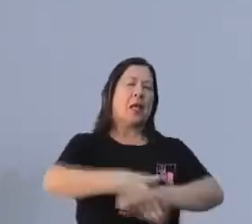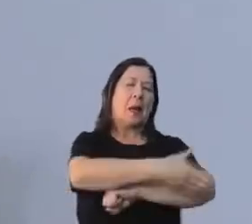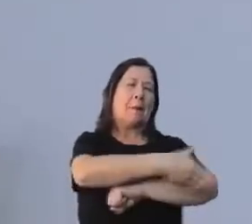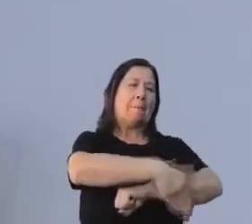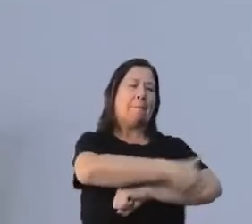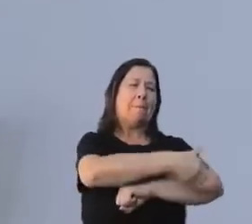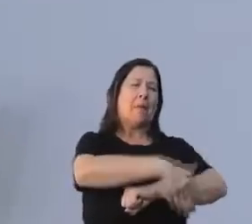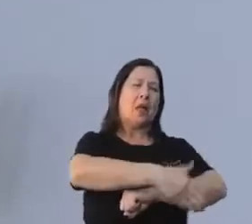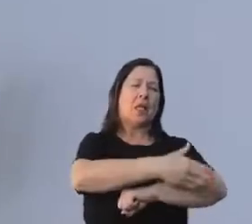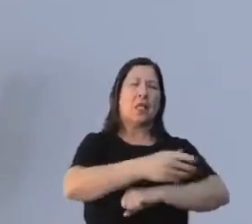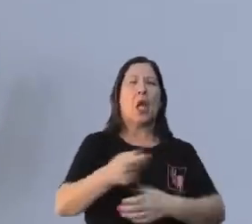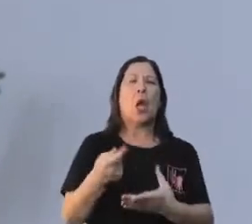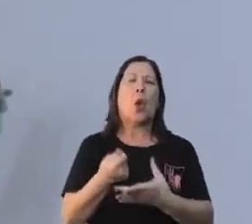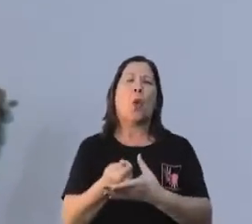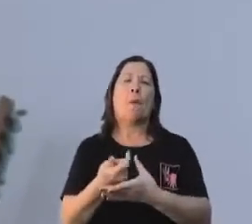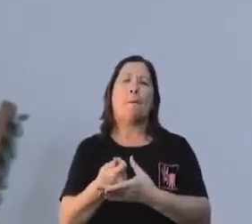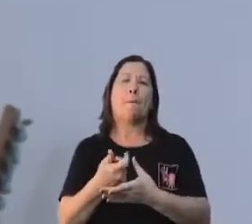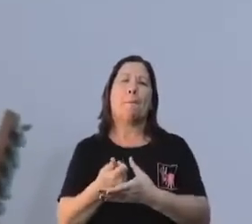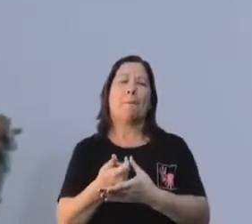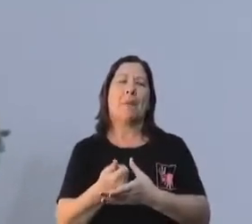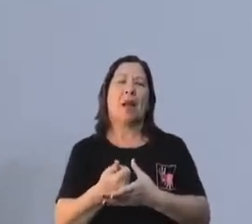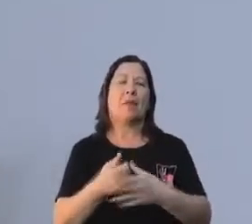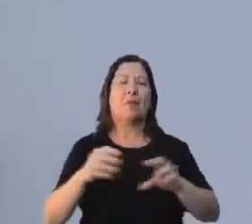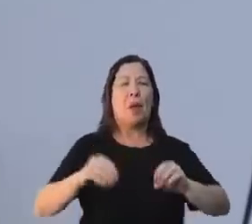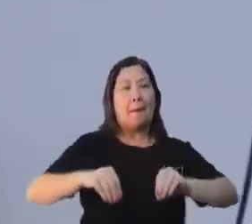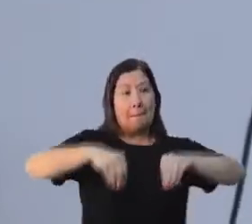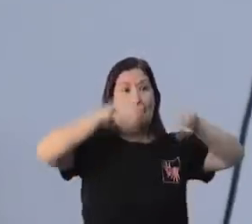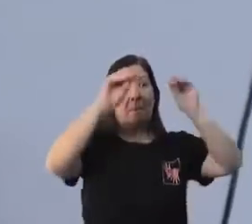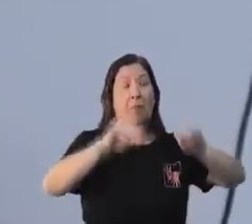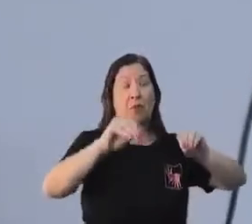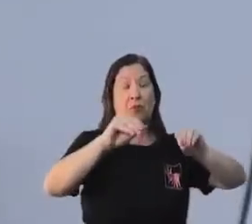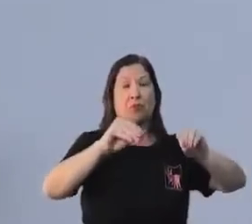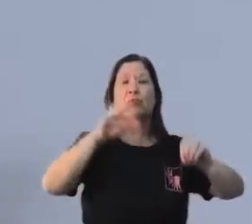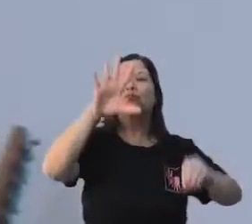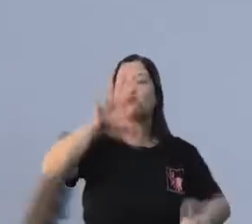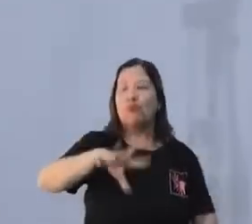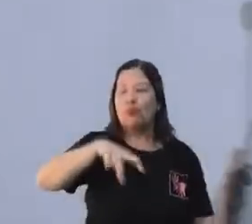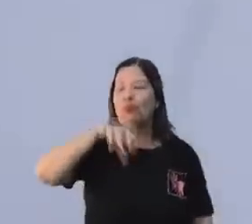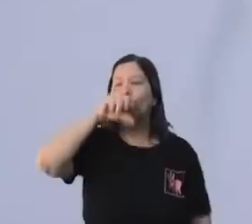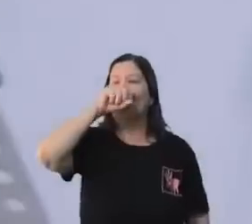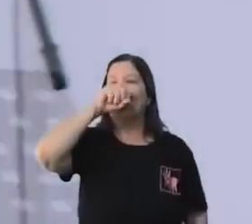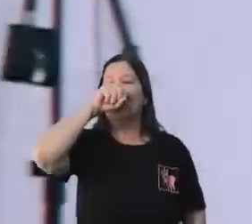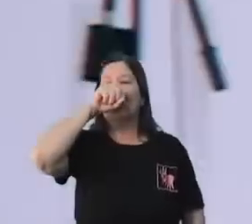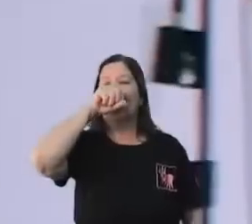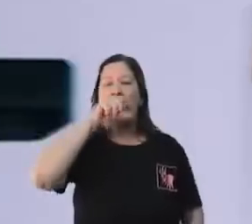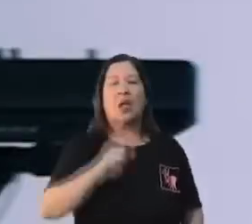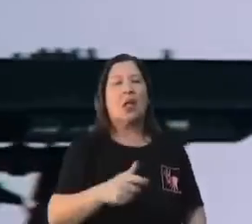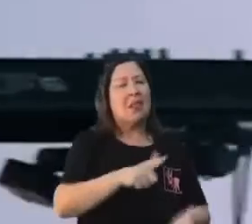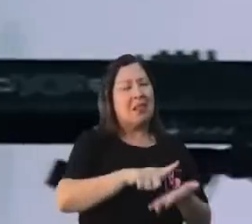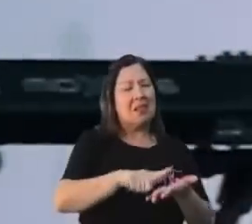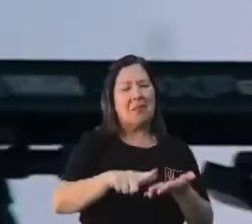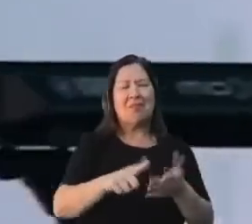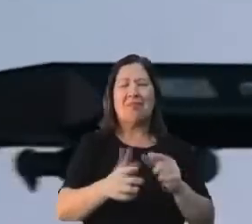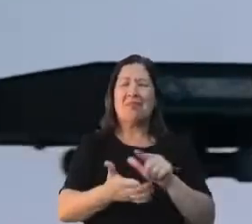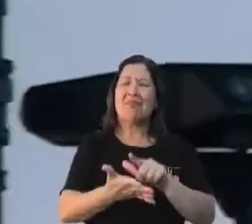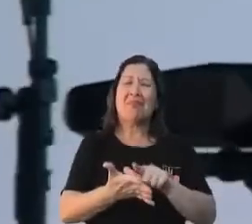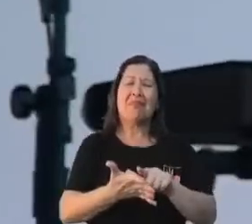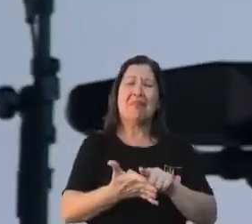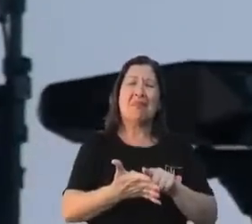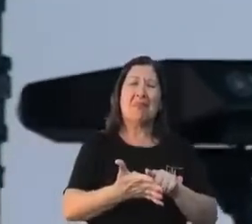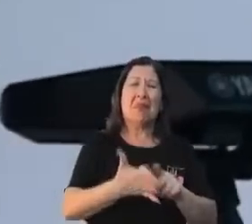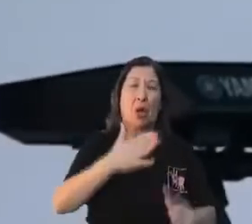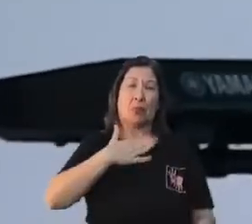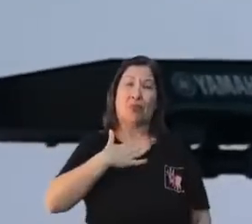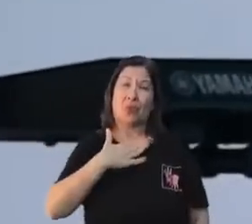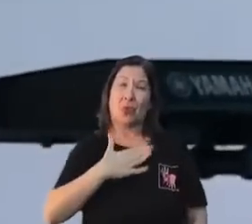tem que ir na praça comprar perfumes, tem que tirar o corpo, tem que limpar o corpo, tem que passar os perfumes do corpo, tem